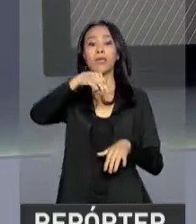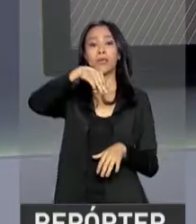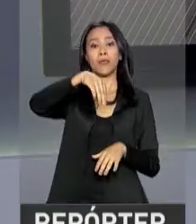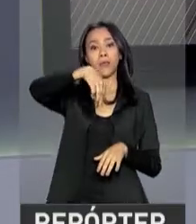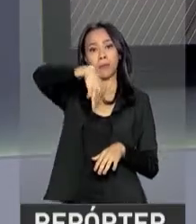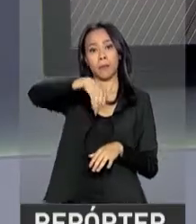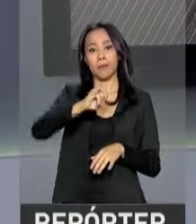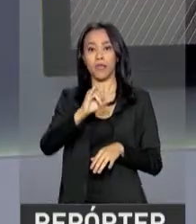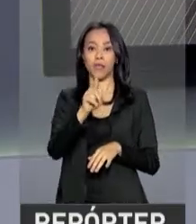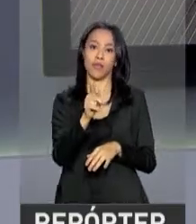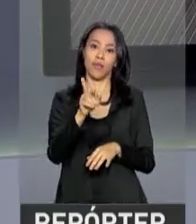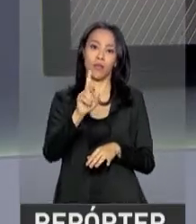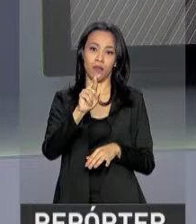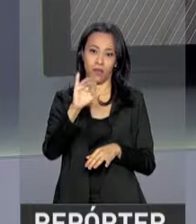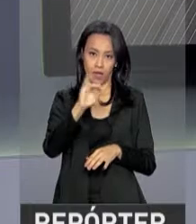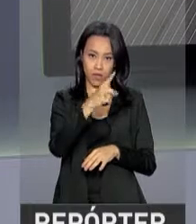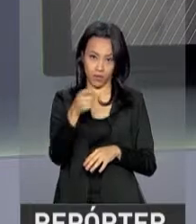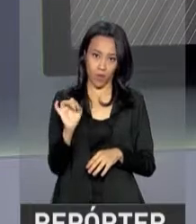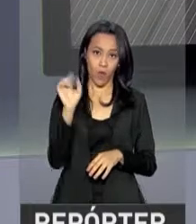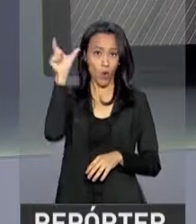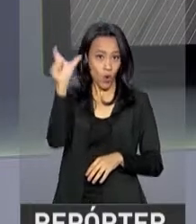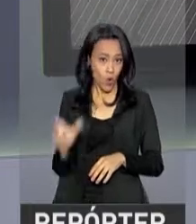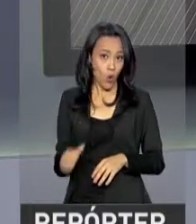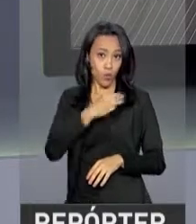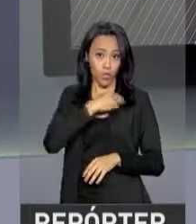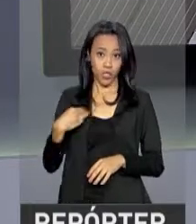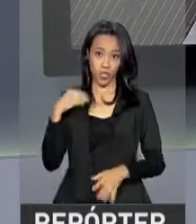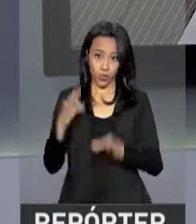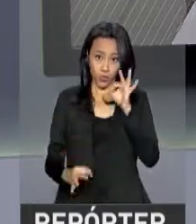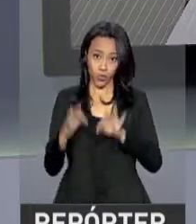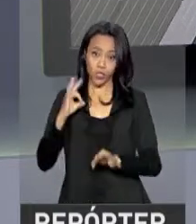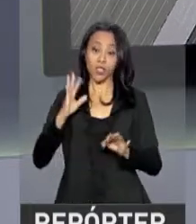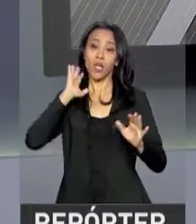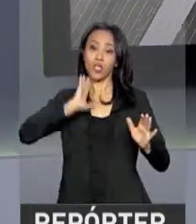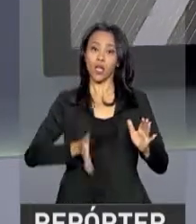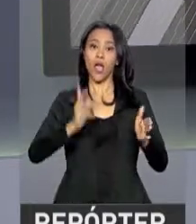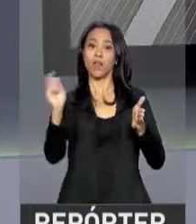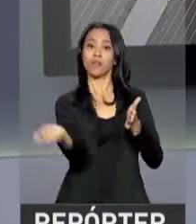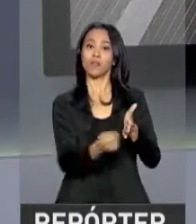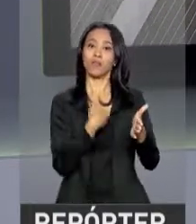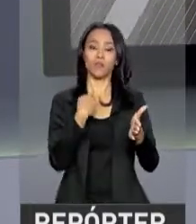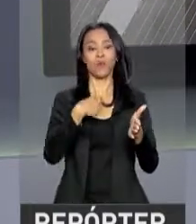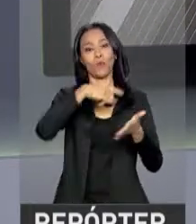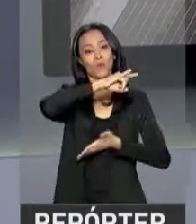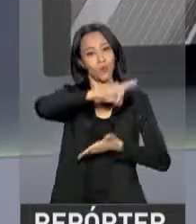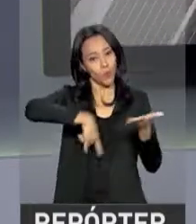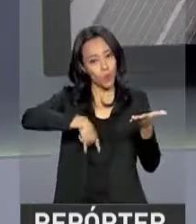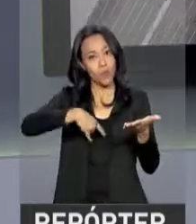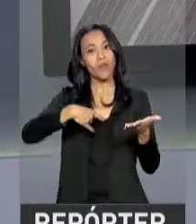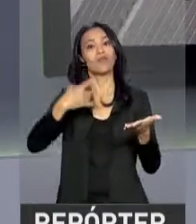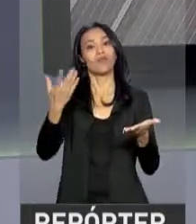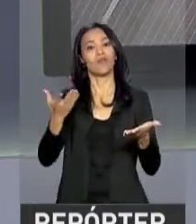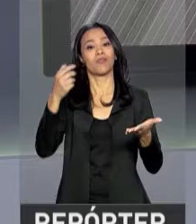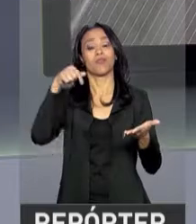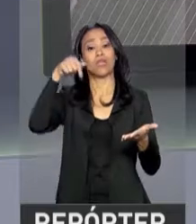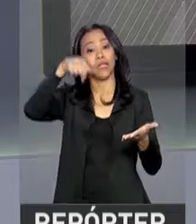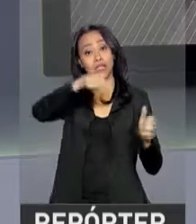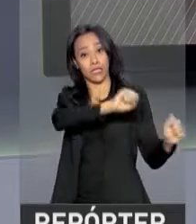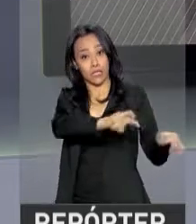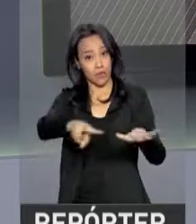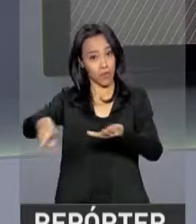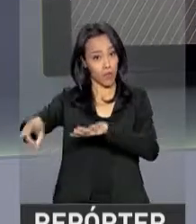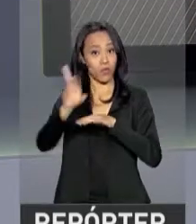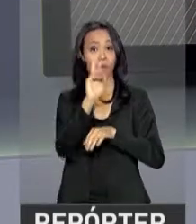torquato jardim assinou o documento durante a abertura da semana do refugiado no ministério da justiça de acordo com a